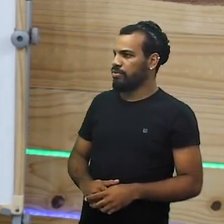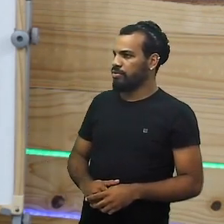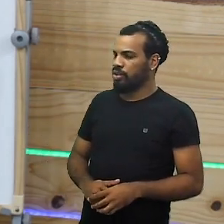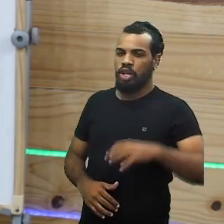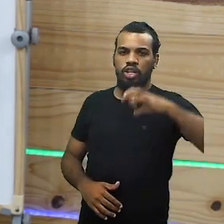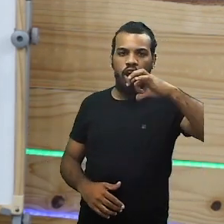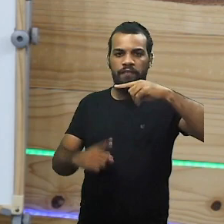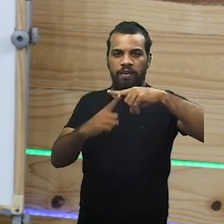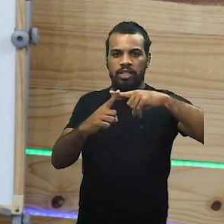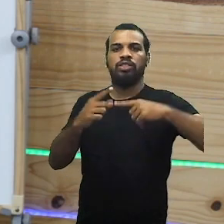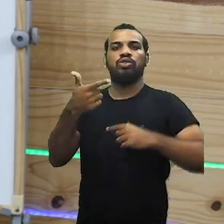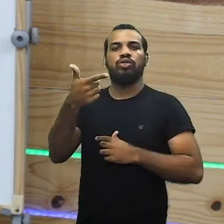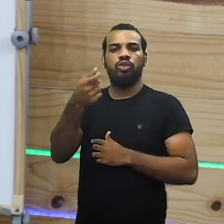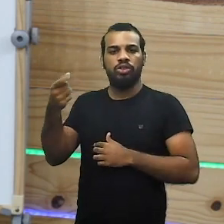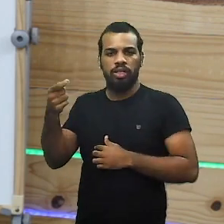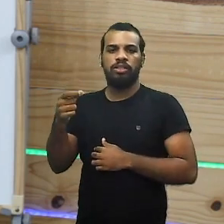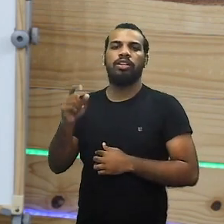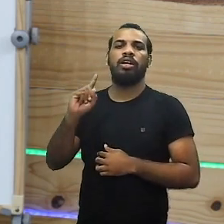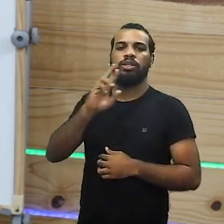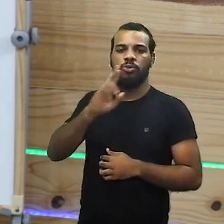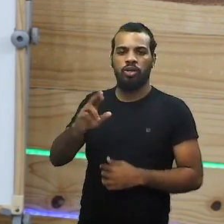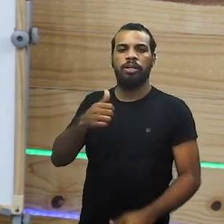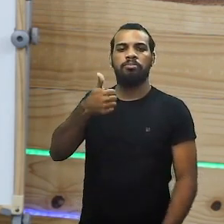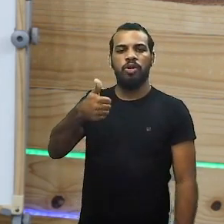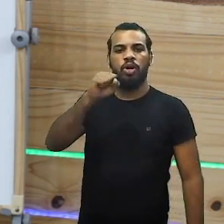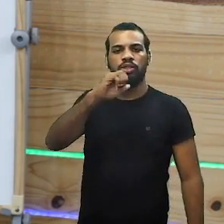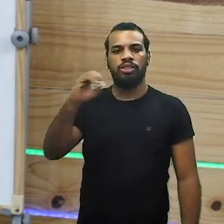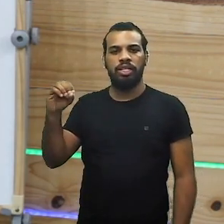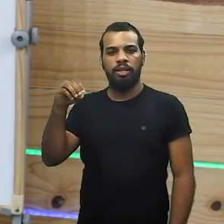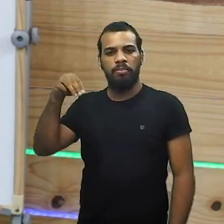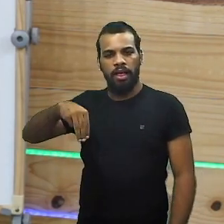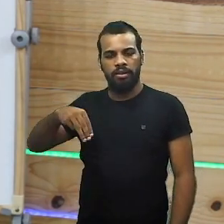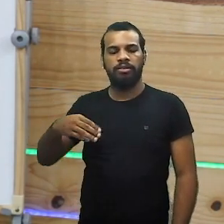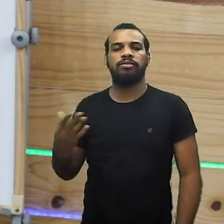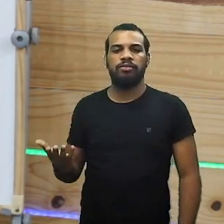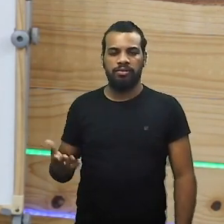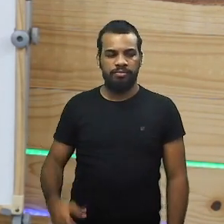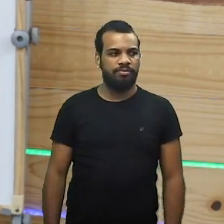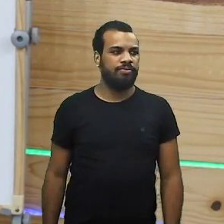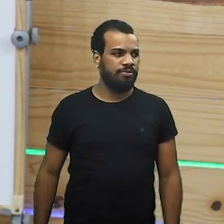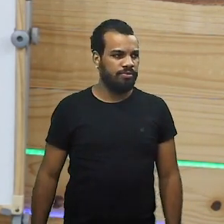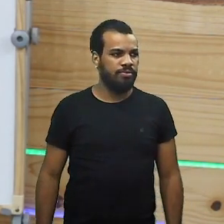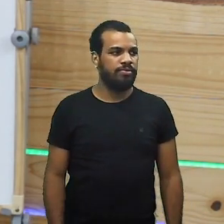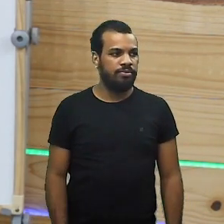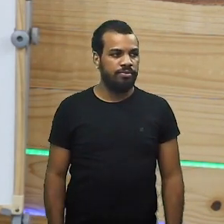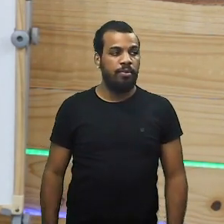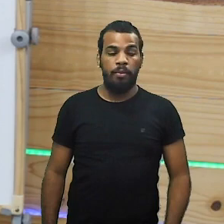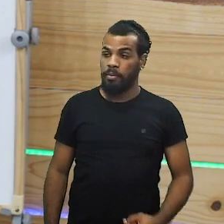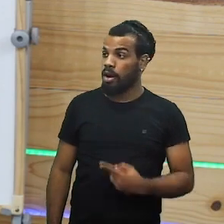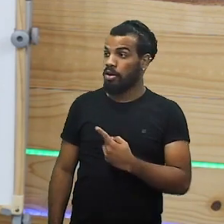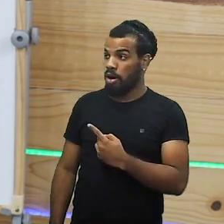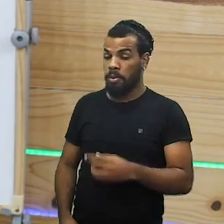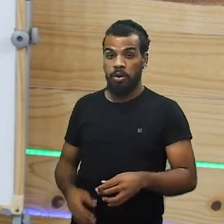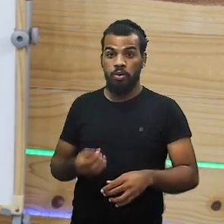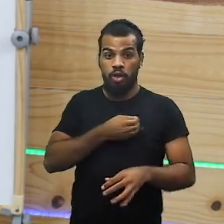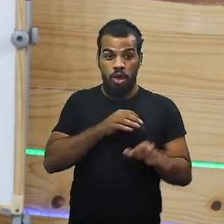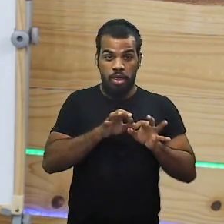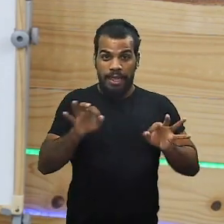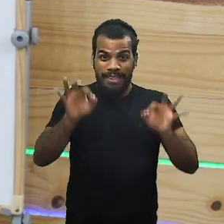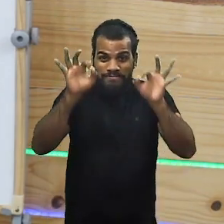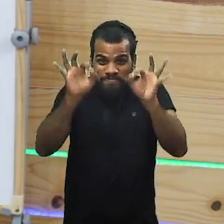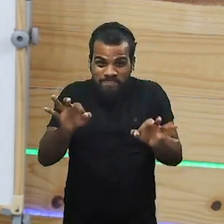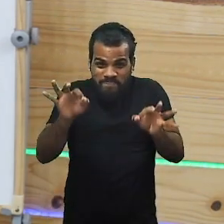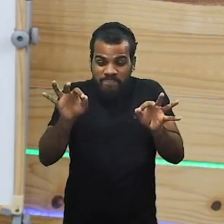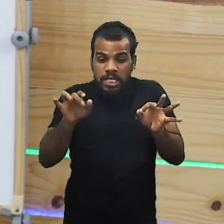1.800 metros. Com certeza, tu coloca o valor aproximado, porque para dar com maior exatidão,